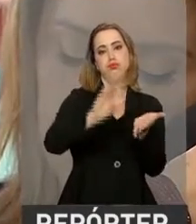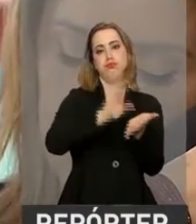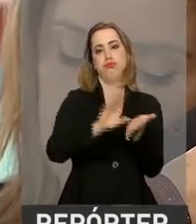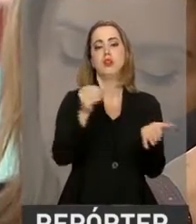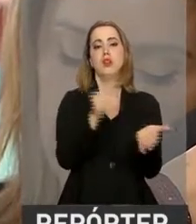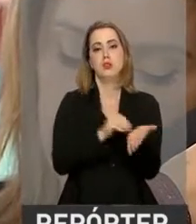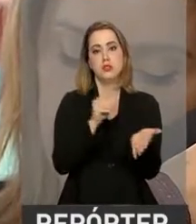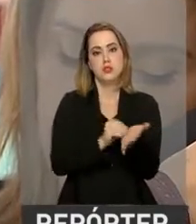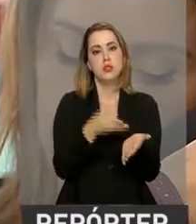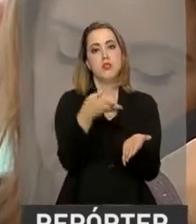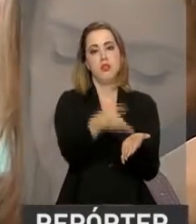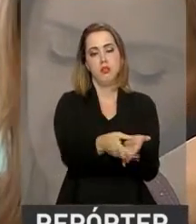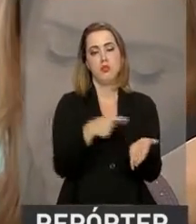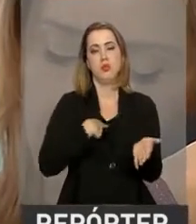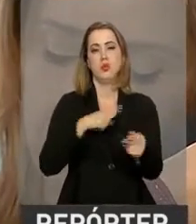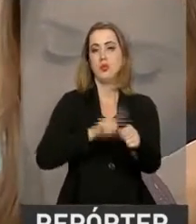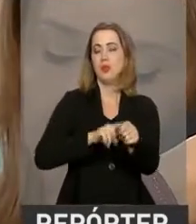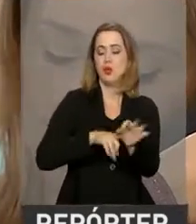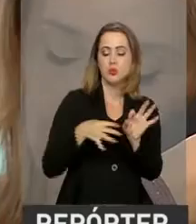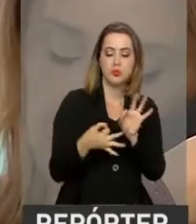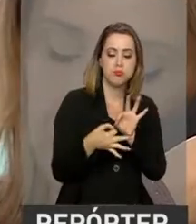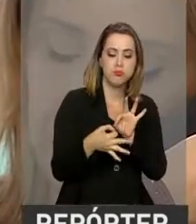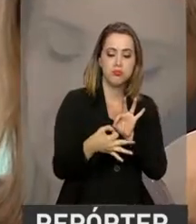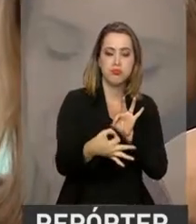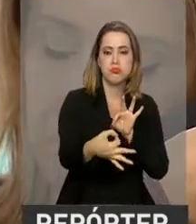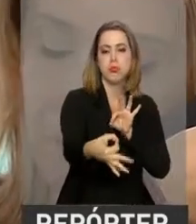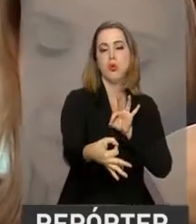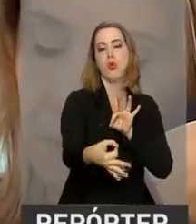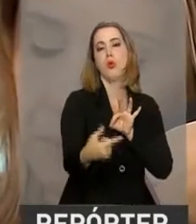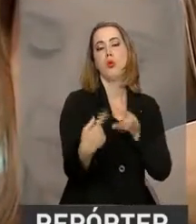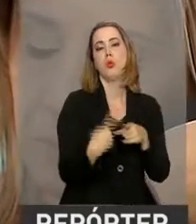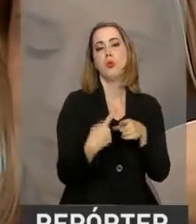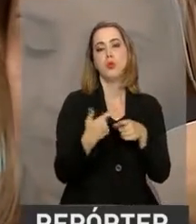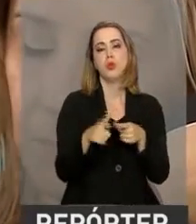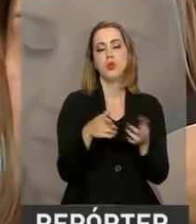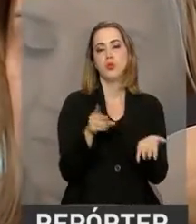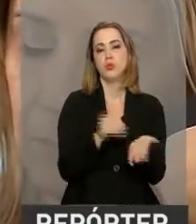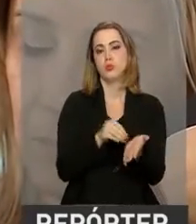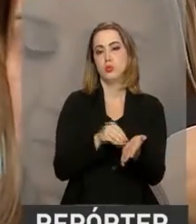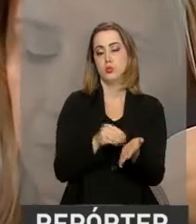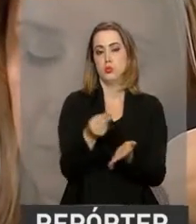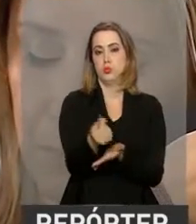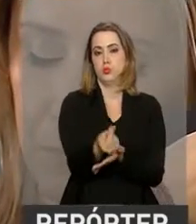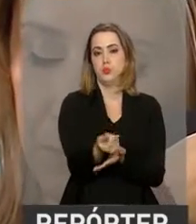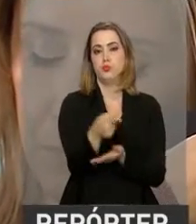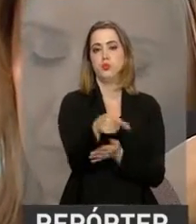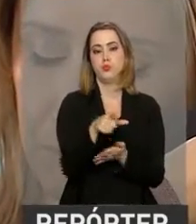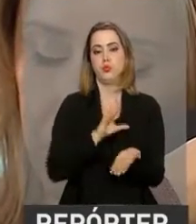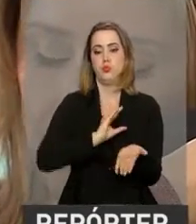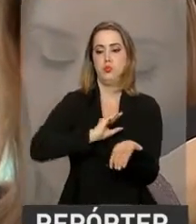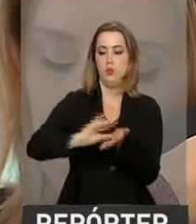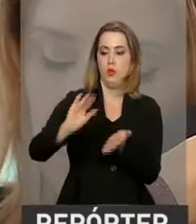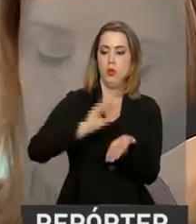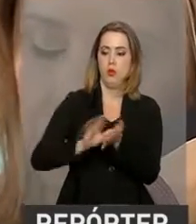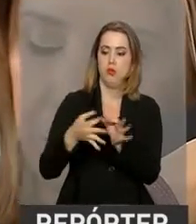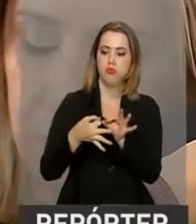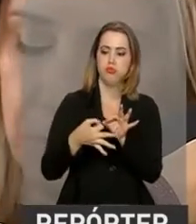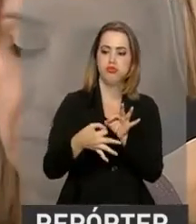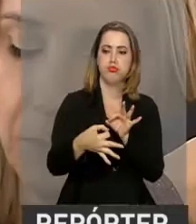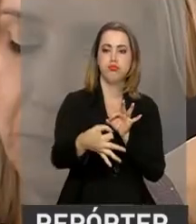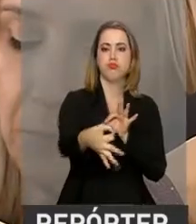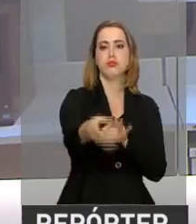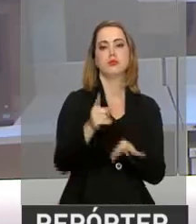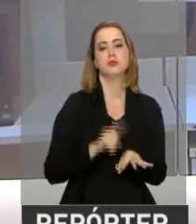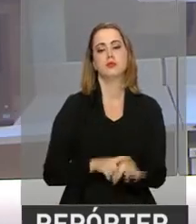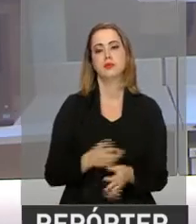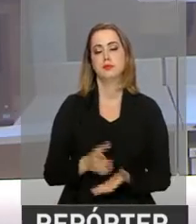com que essa exploração desses campos leve um tempo muito mais longo, precisaria da Petrobras ter recursos ao longo do tempo para fazer essa